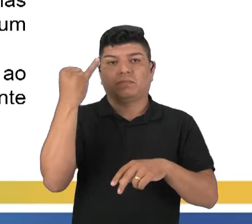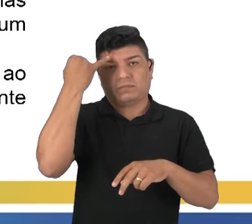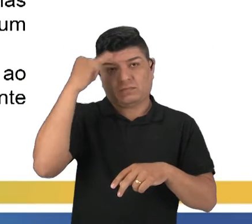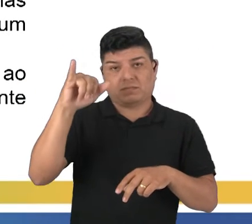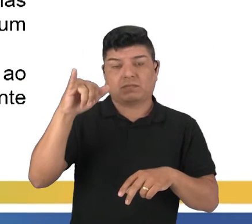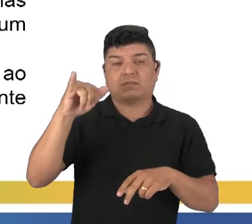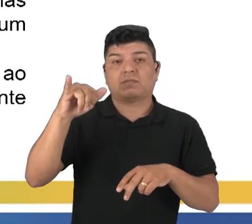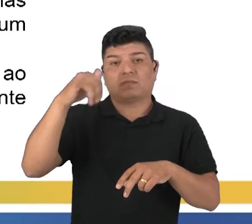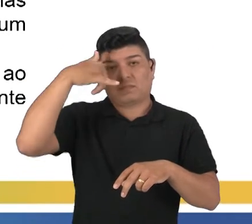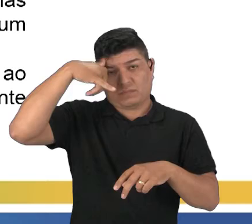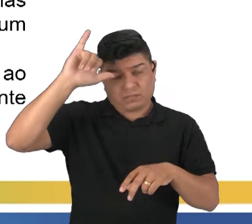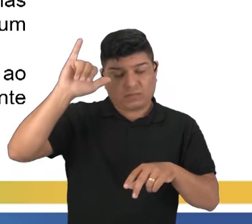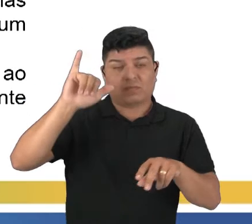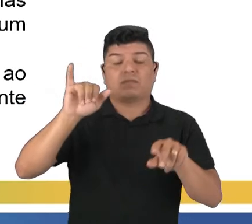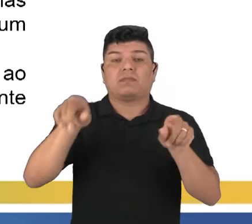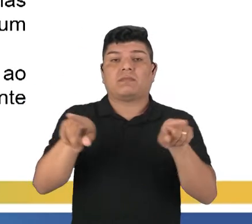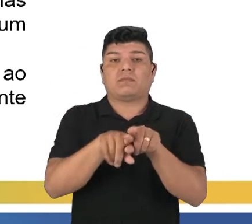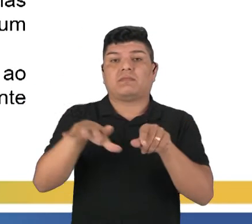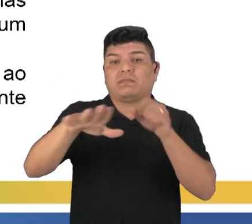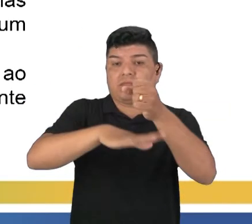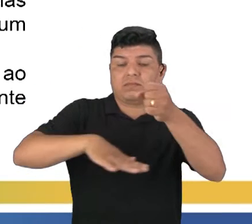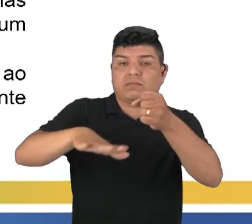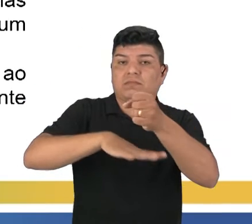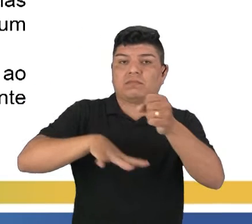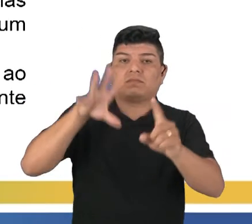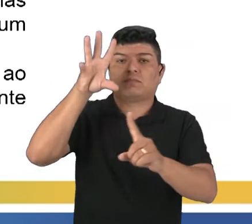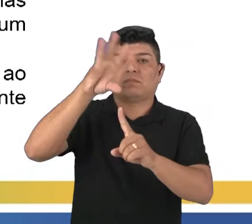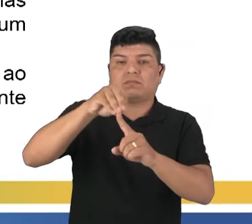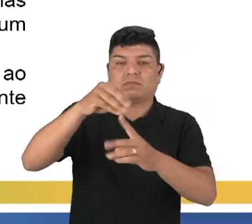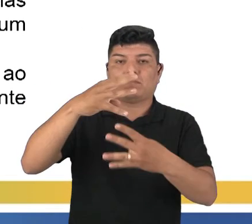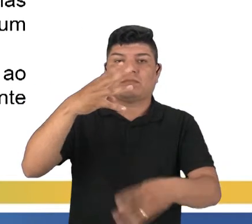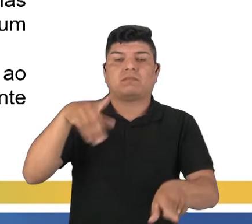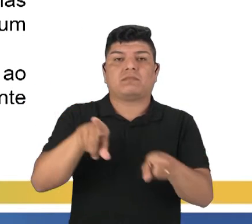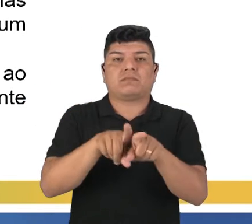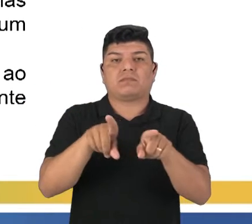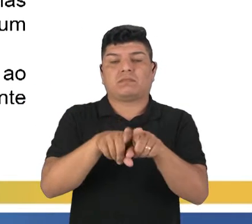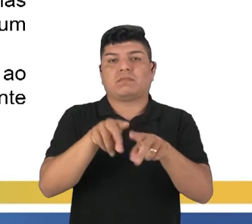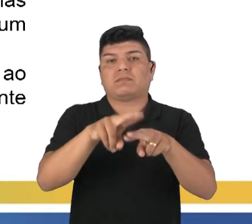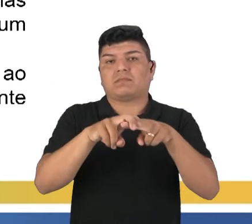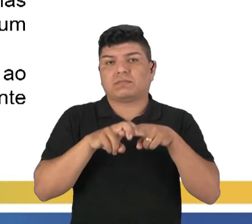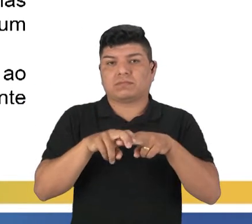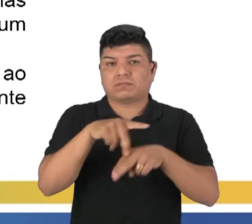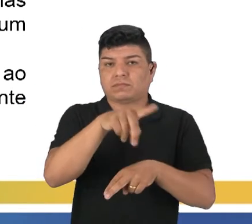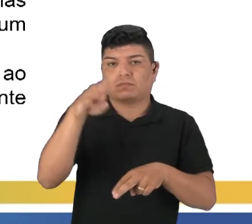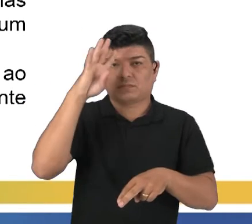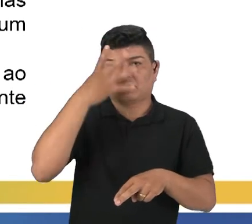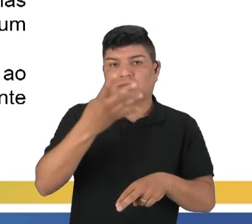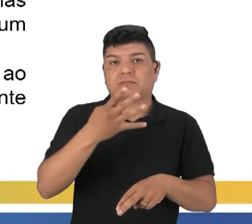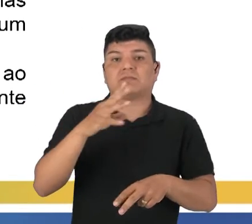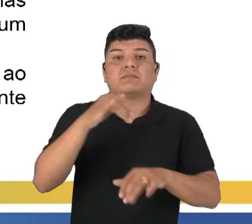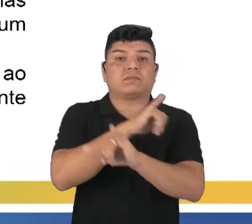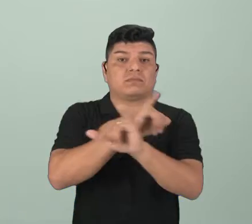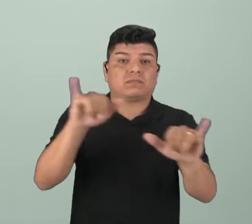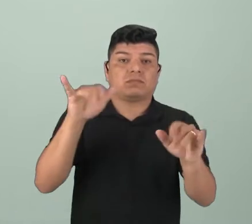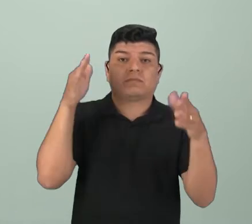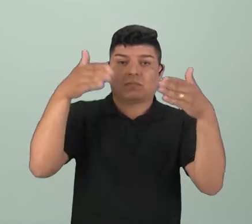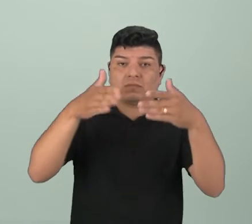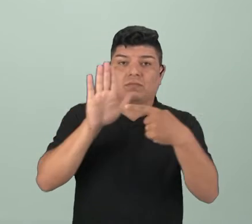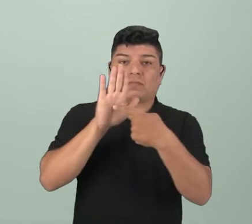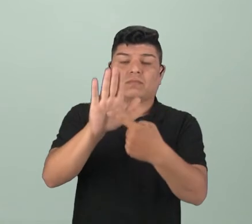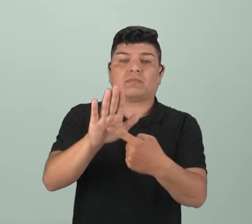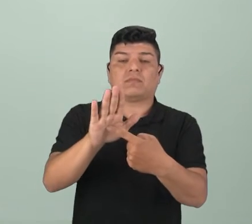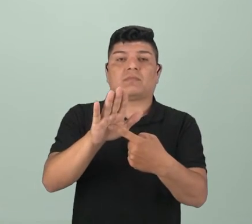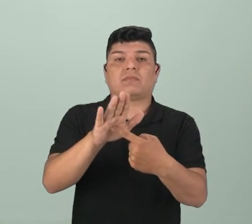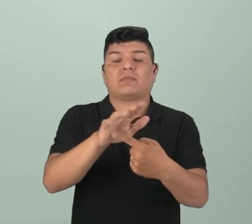evitar opiniões e basear-se somente em dados objetivos, tá? Então, você decide o seu enfoque que você quer